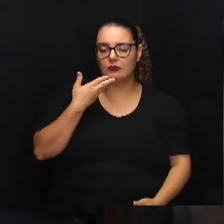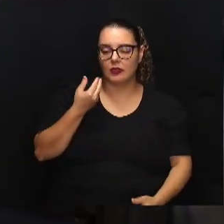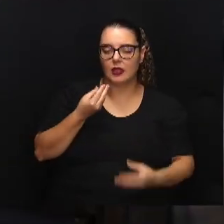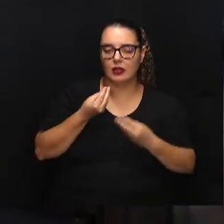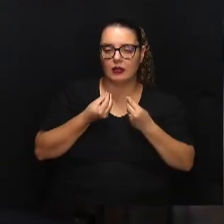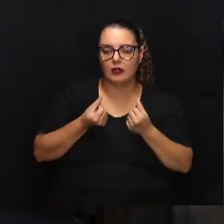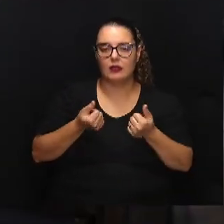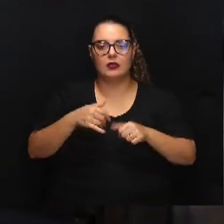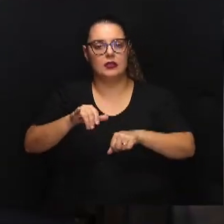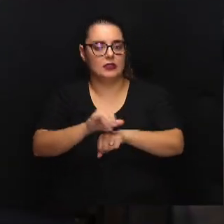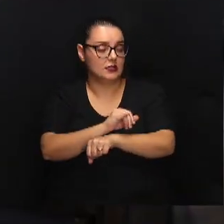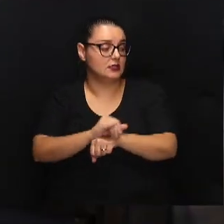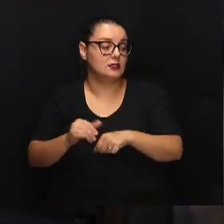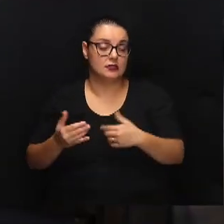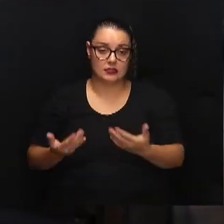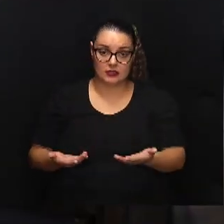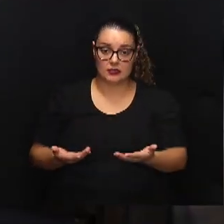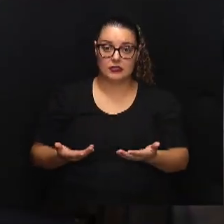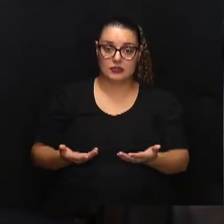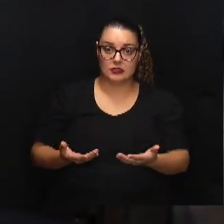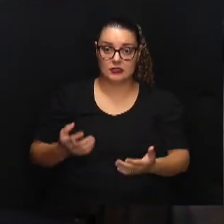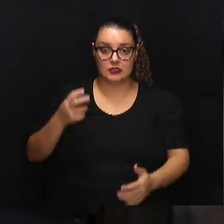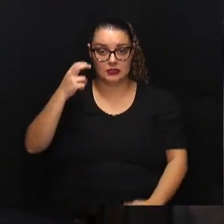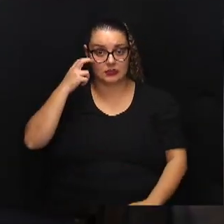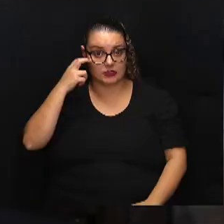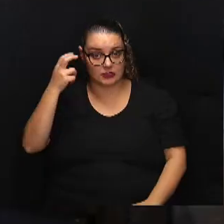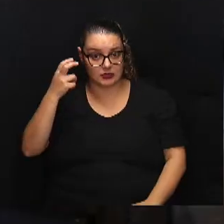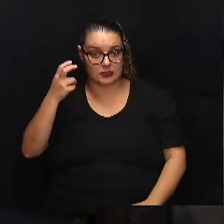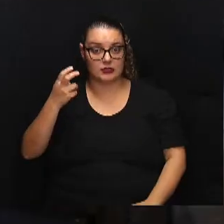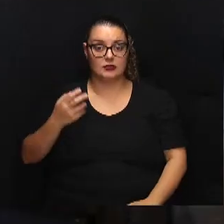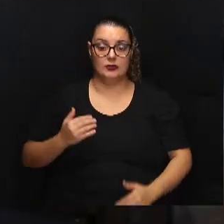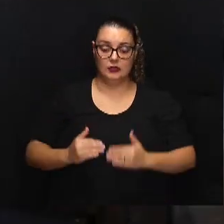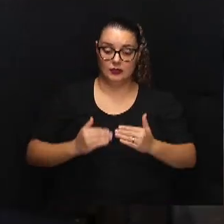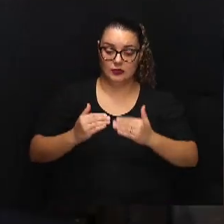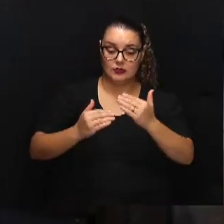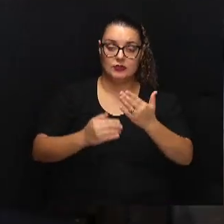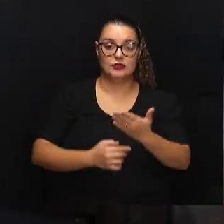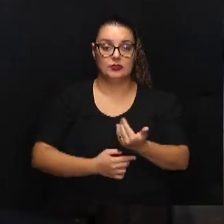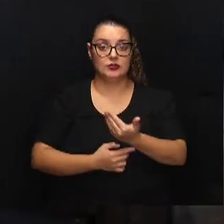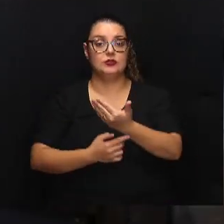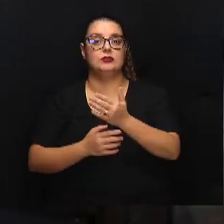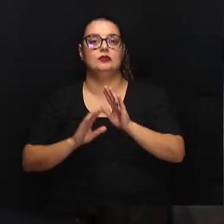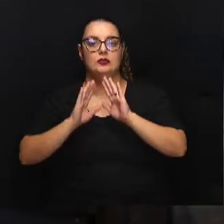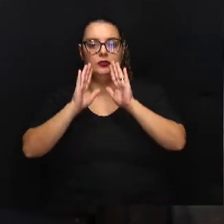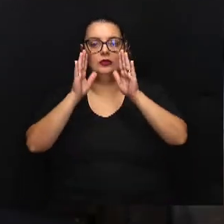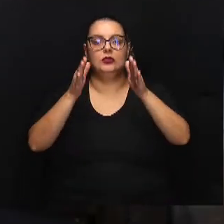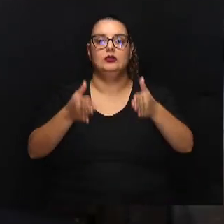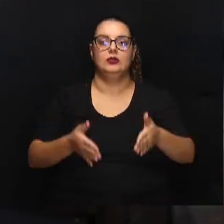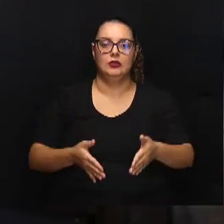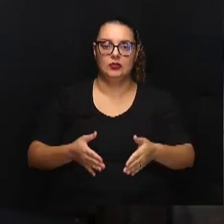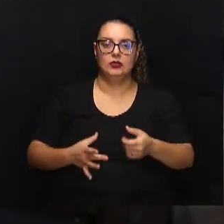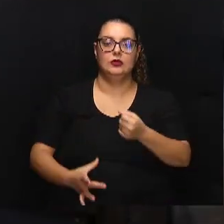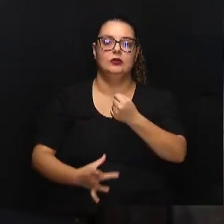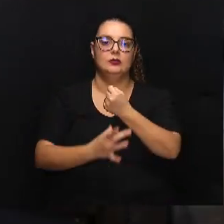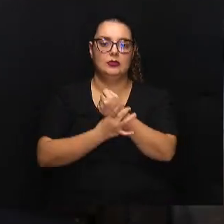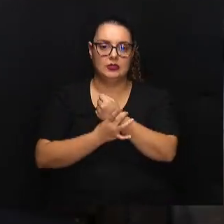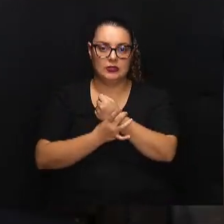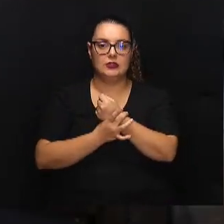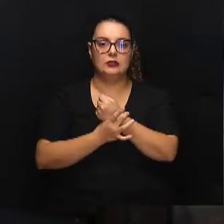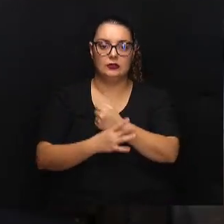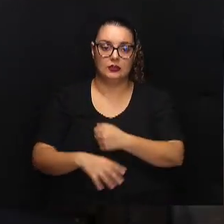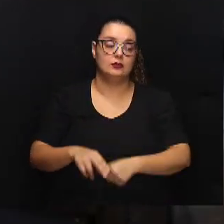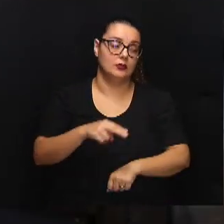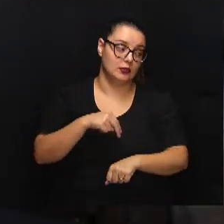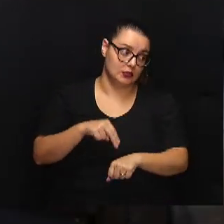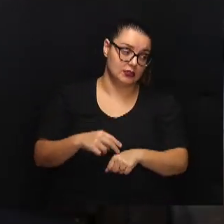das estratégias, da inteligência, desenvolvimento de tecnologia voltado para a segurança nacional e